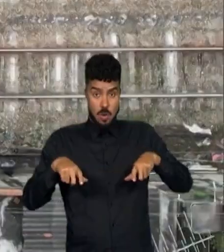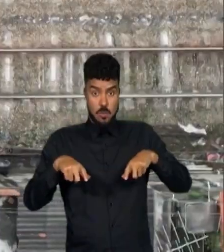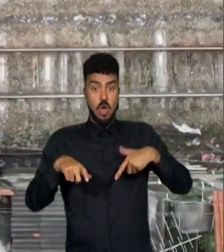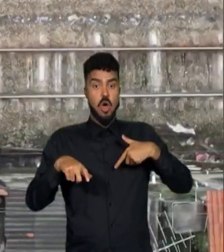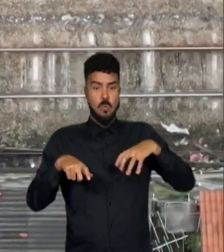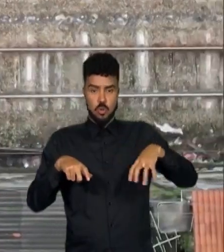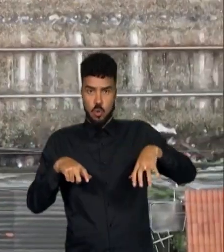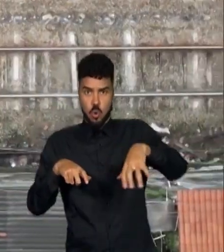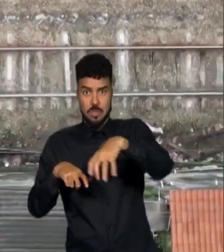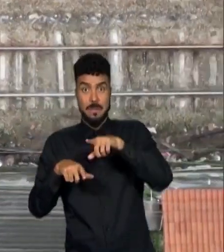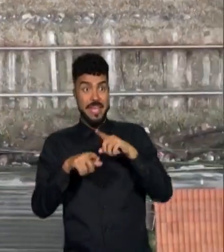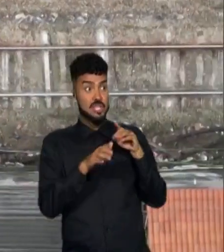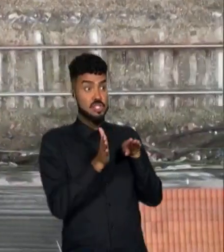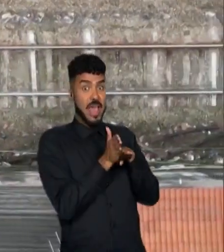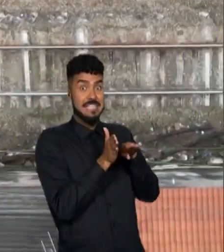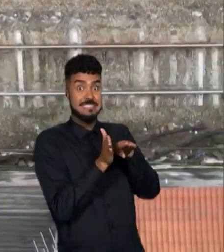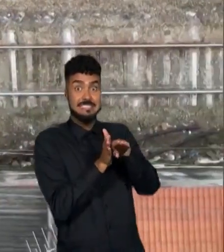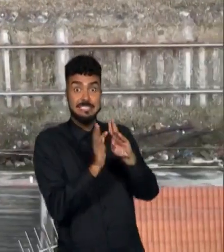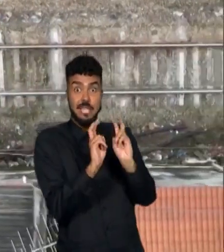estação.